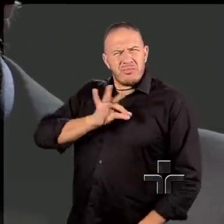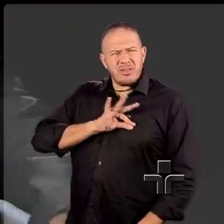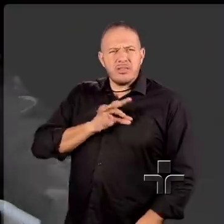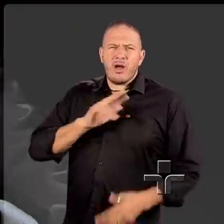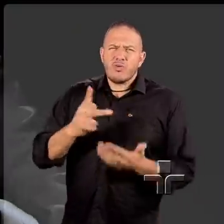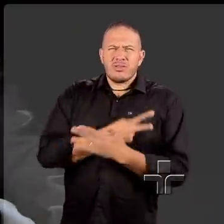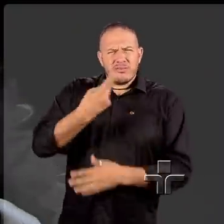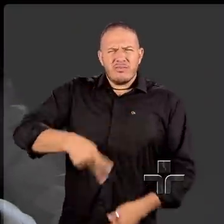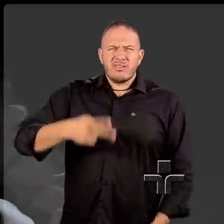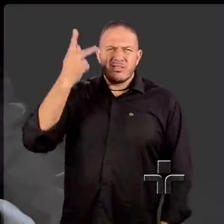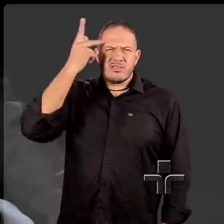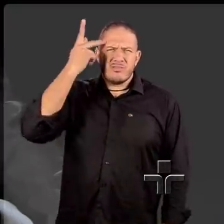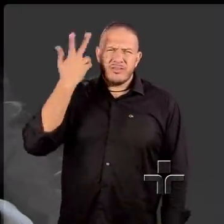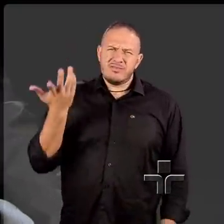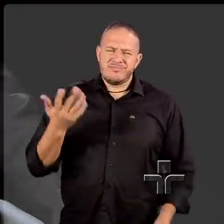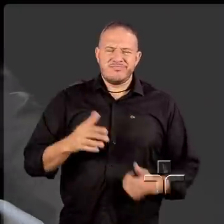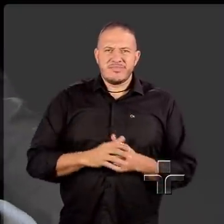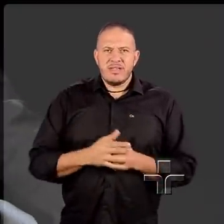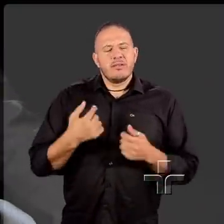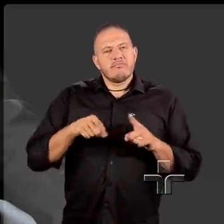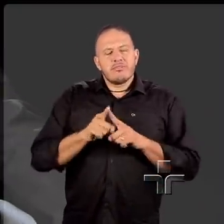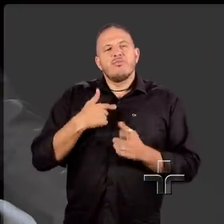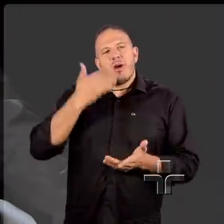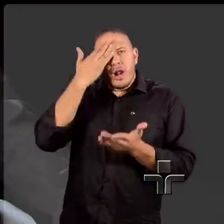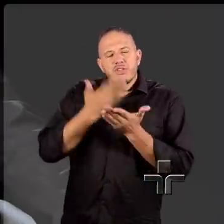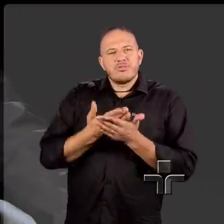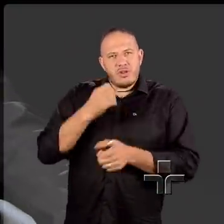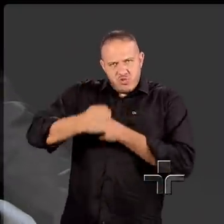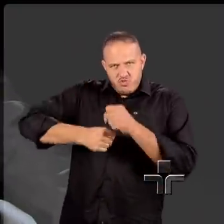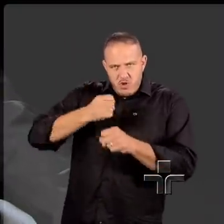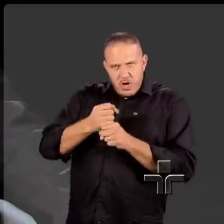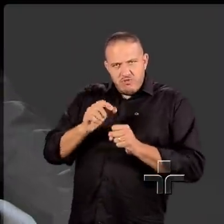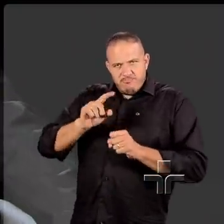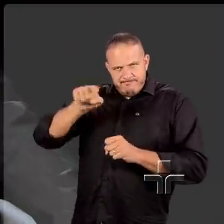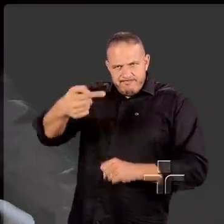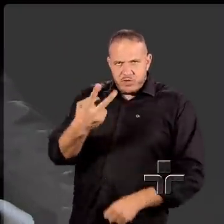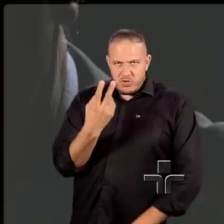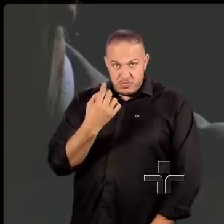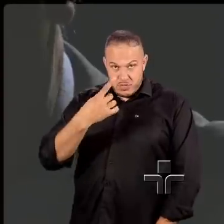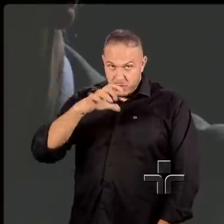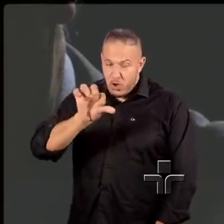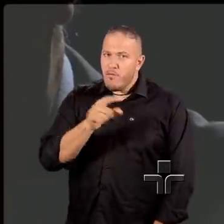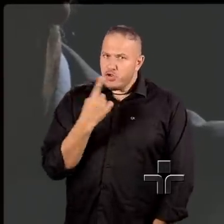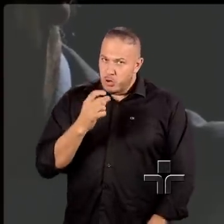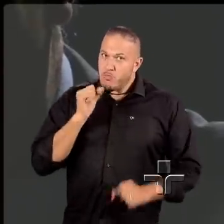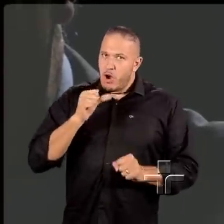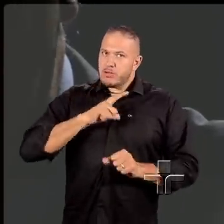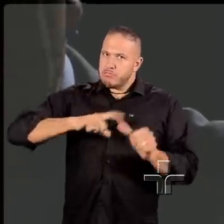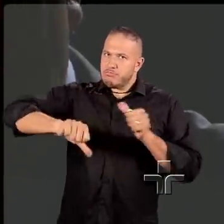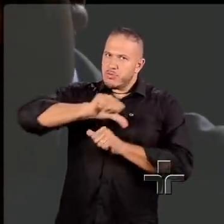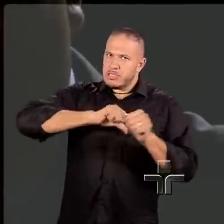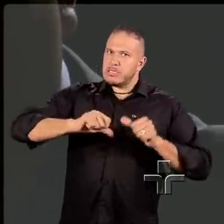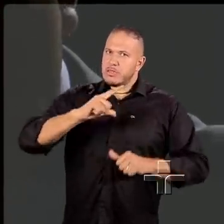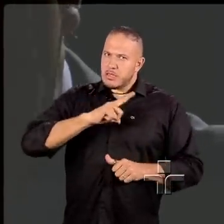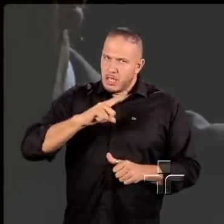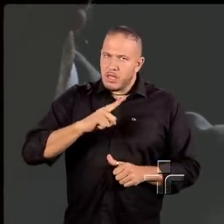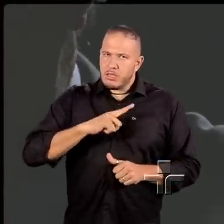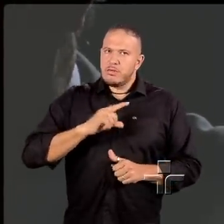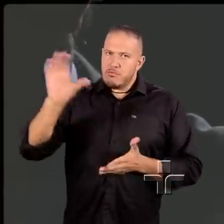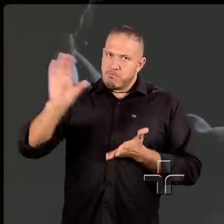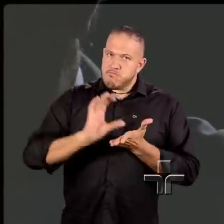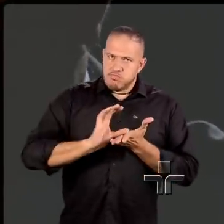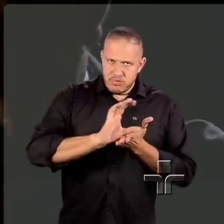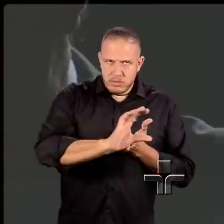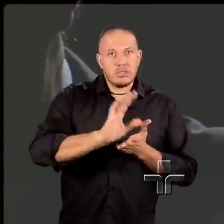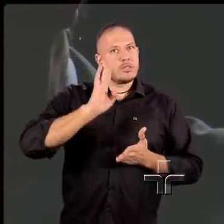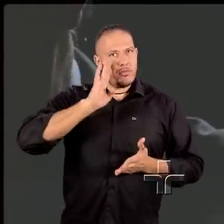Paulo. Então, eu acredito que para o ano de 2019, nós podemos ter mudanças. Recursos,